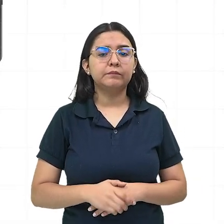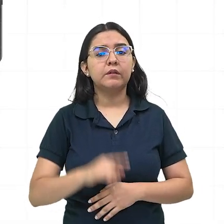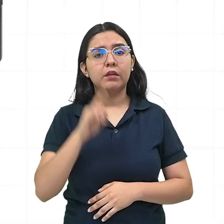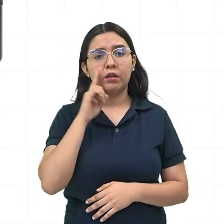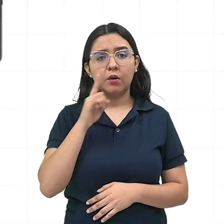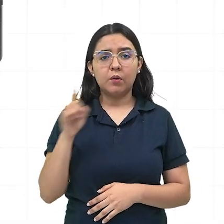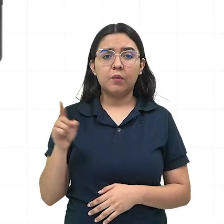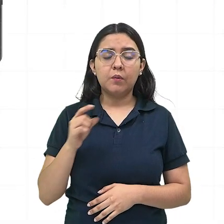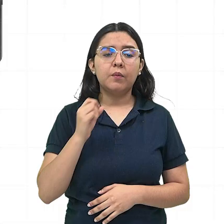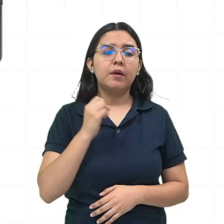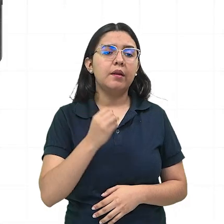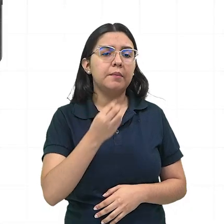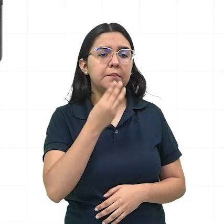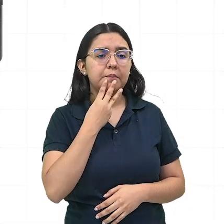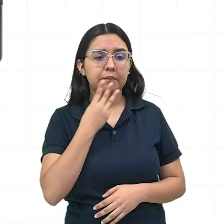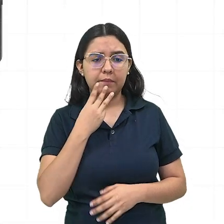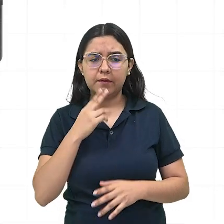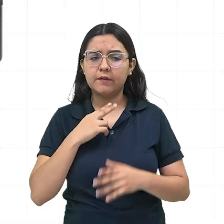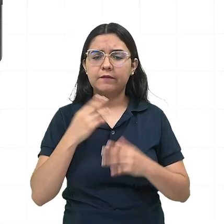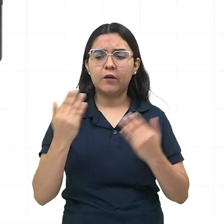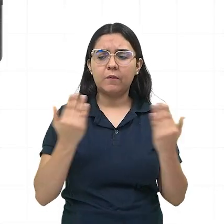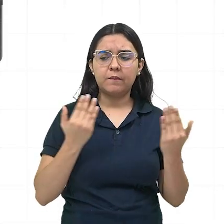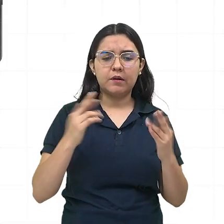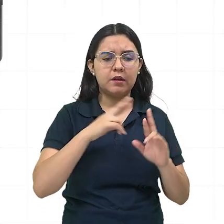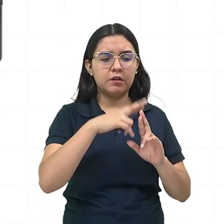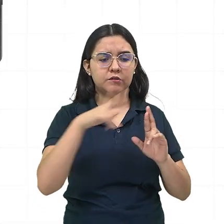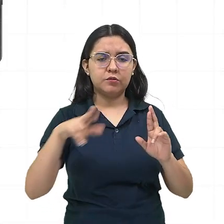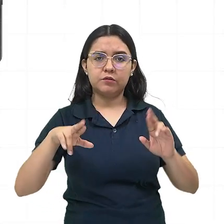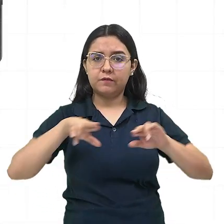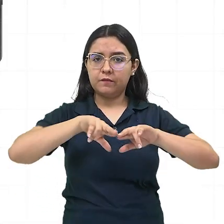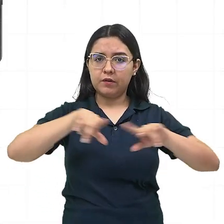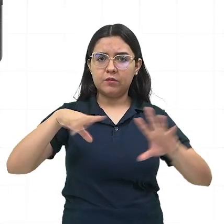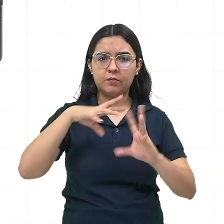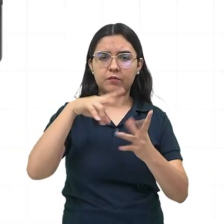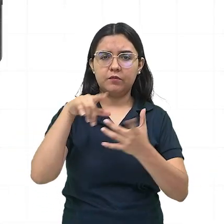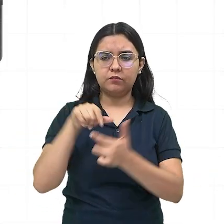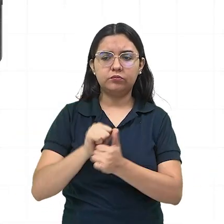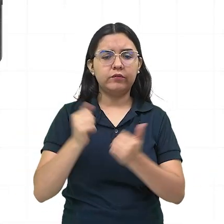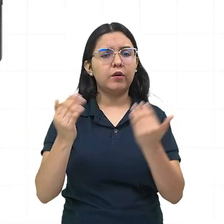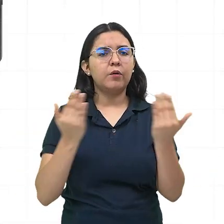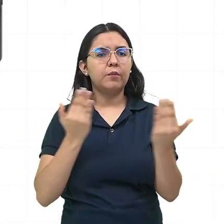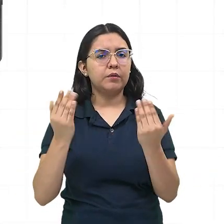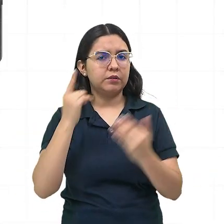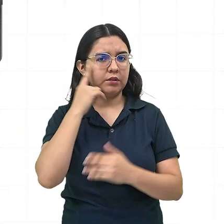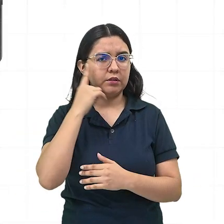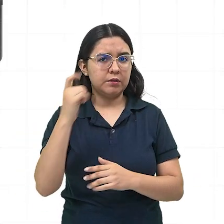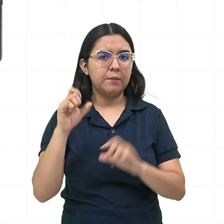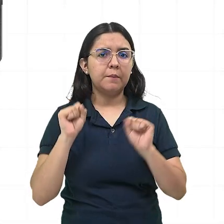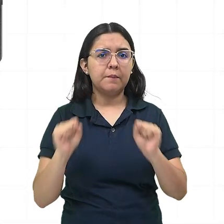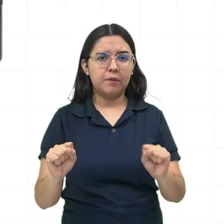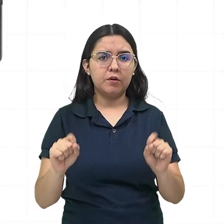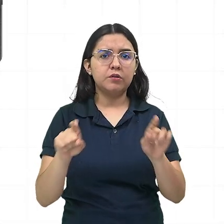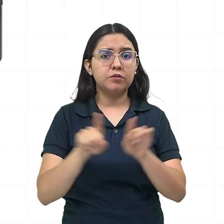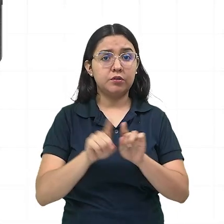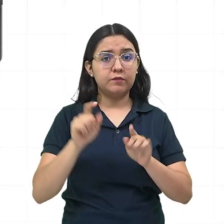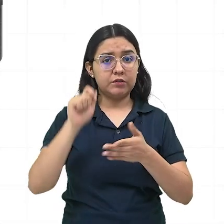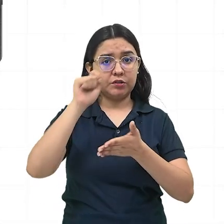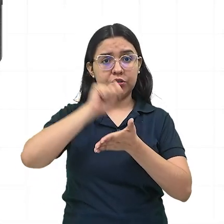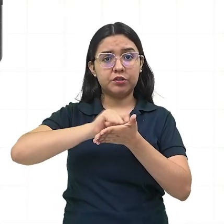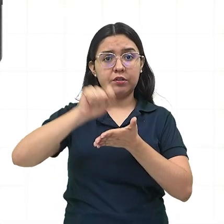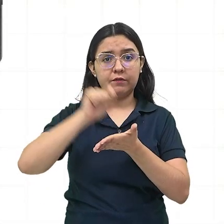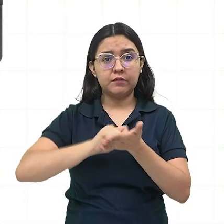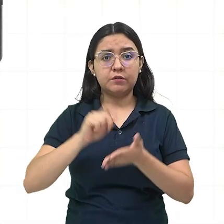Weber ele vai comparar diversas religiões ao redor do mundo. E interessante, pode até escrever aí no seu